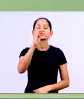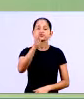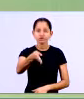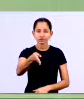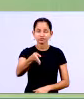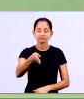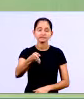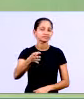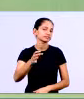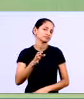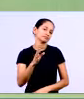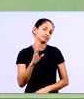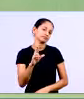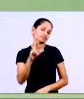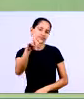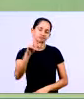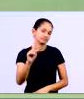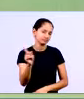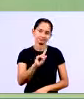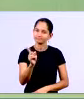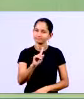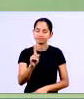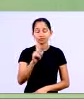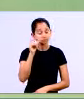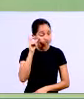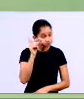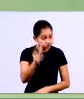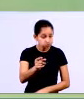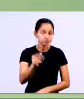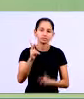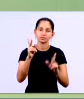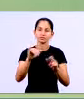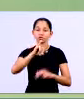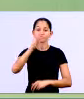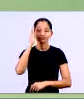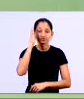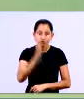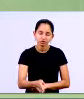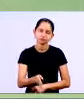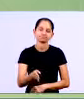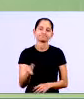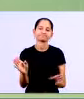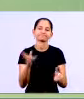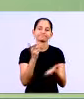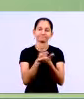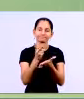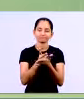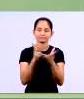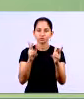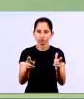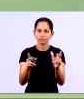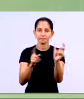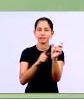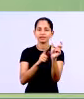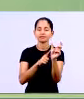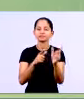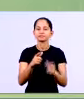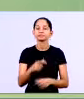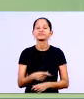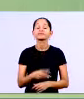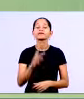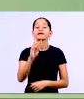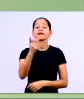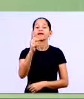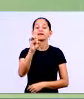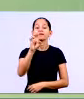uma monossílaba, né? Não houve mudança também. Nem nas oxítonas. Então, Permanece com permanece. acento. Herói,